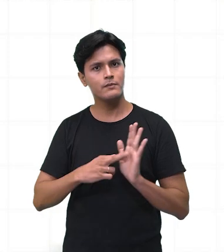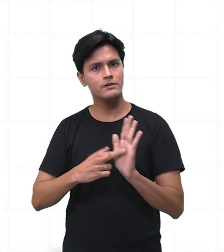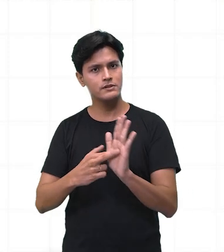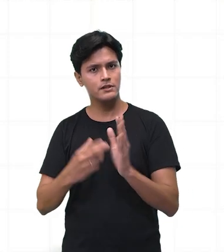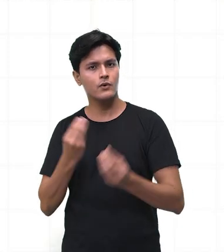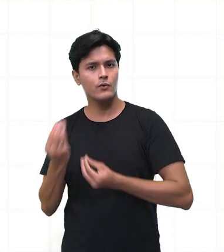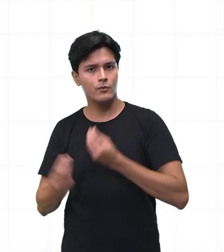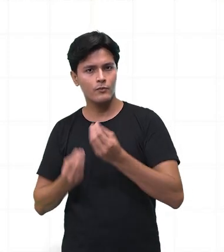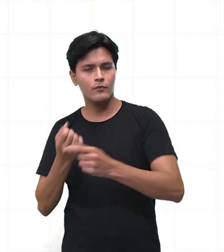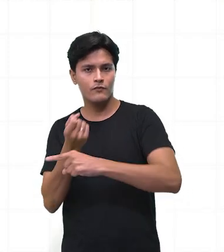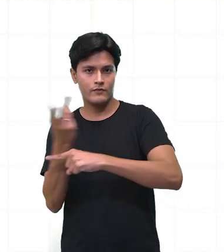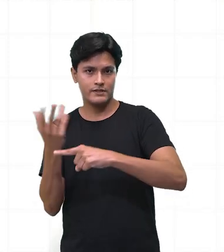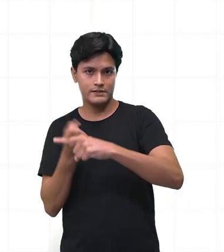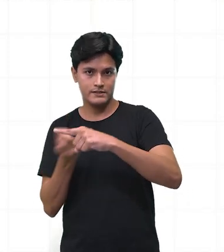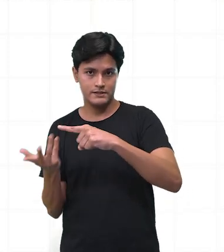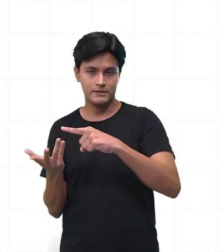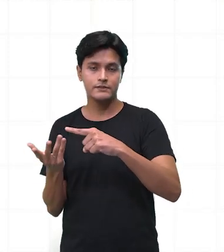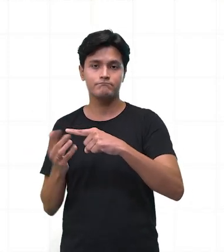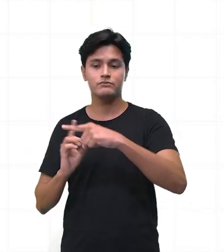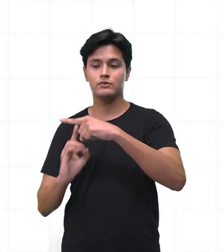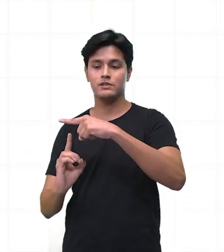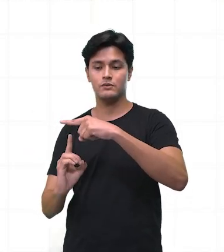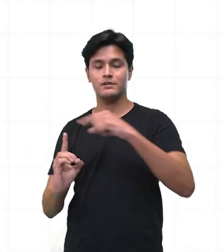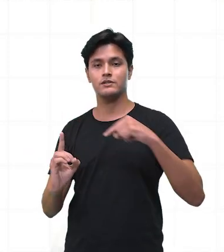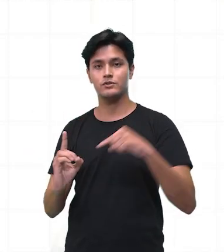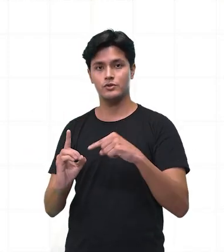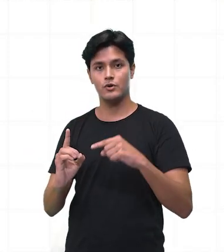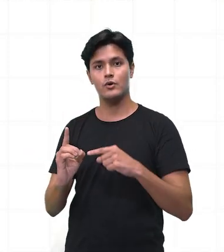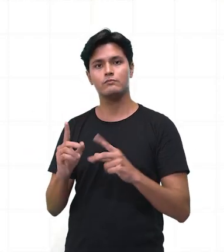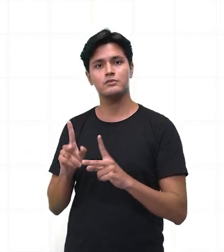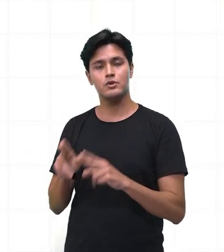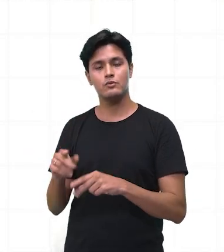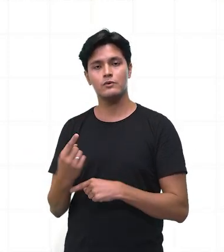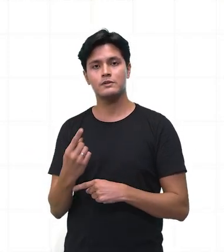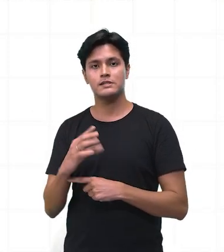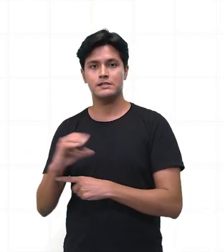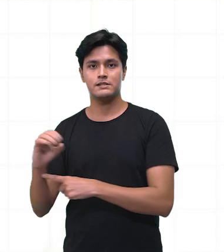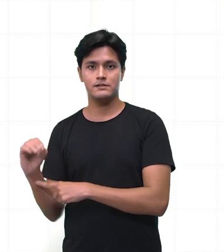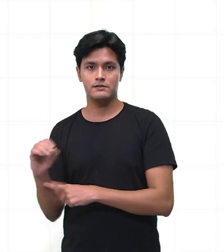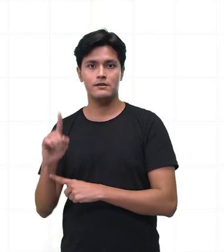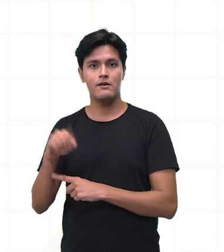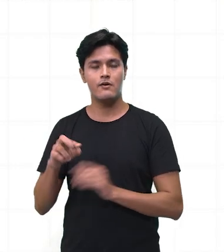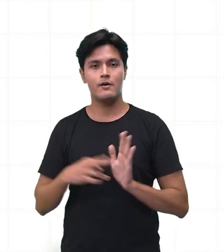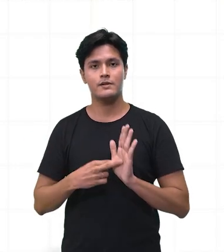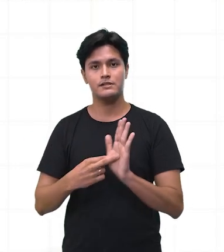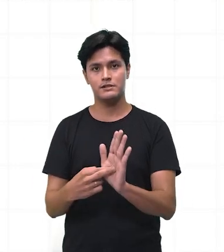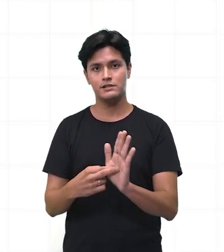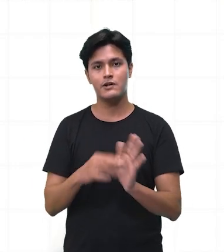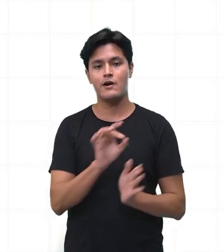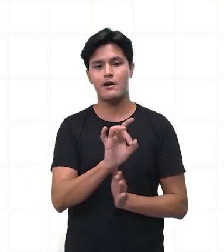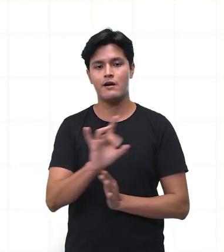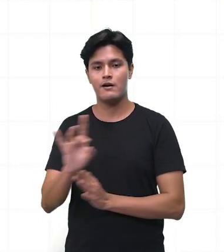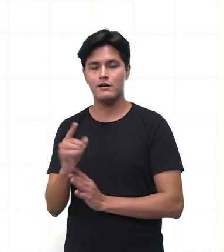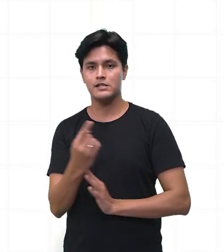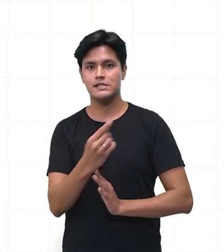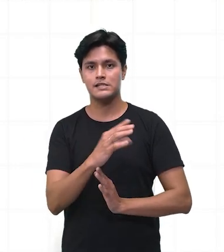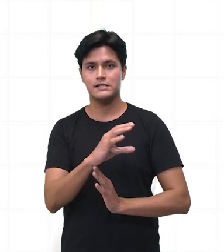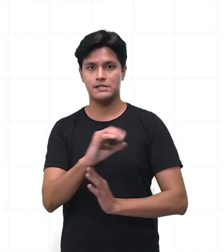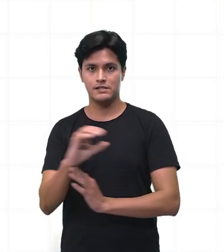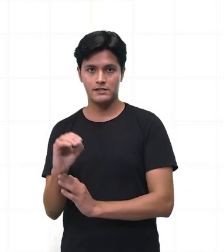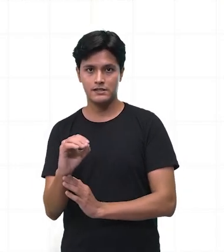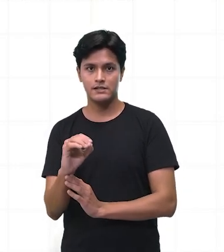E o denominador é igual a 100, como eu disse, é ali uma representação a cada 100 elementos. Então, se eu